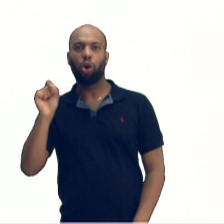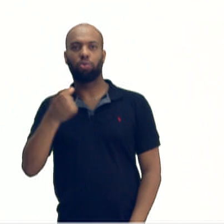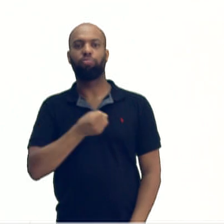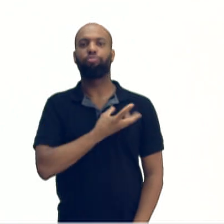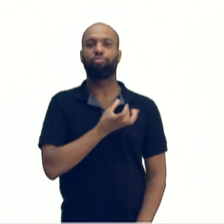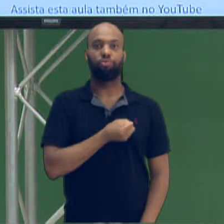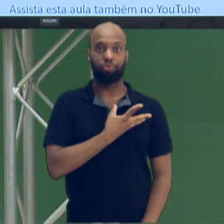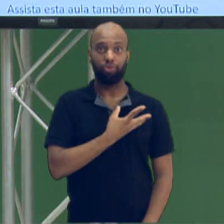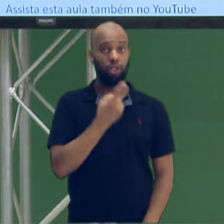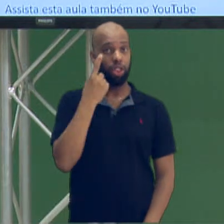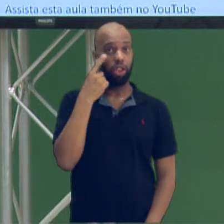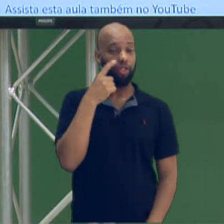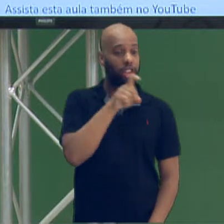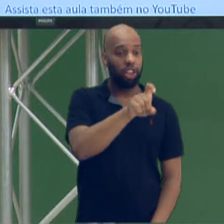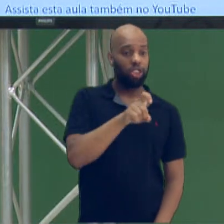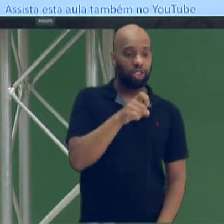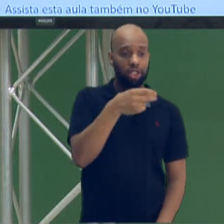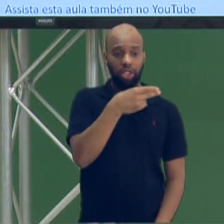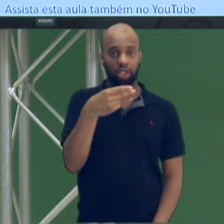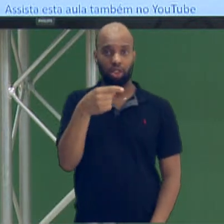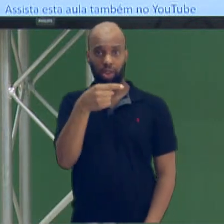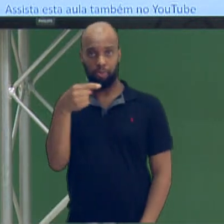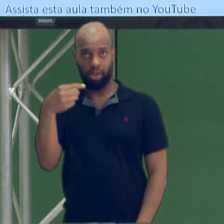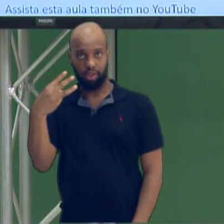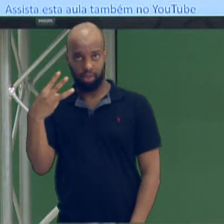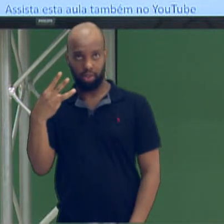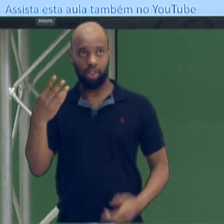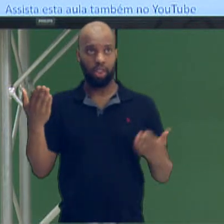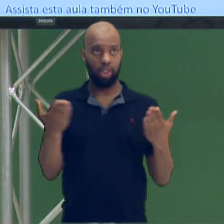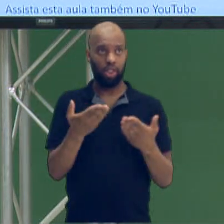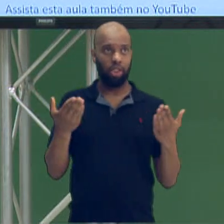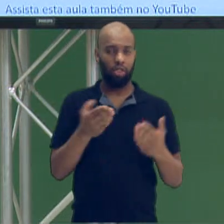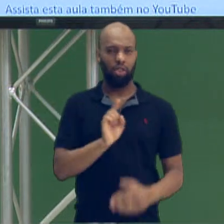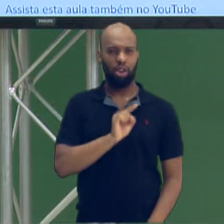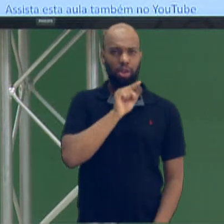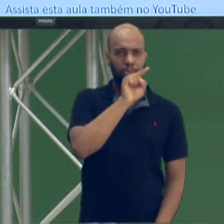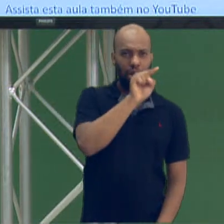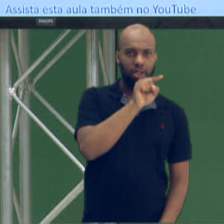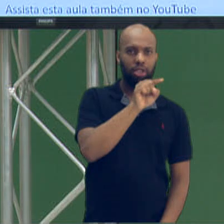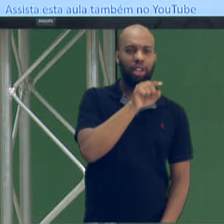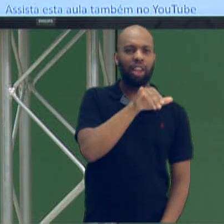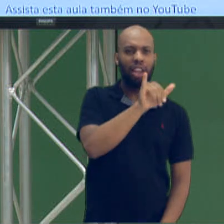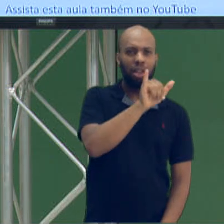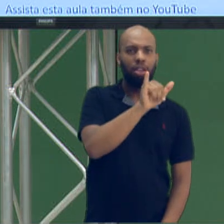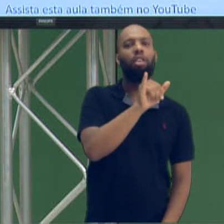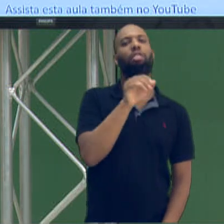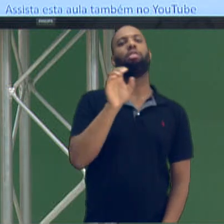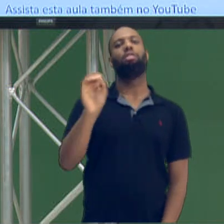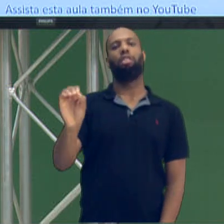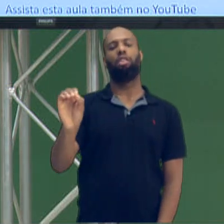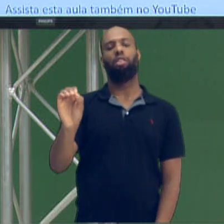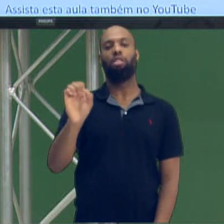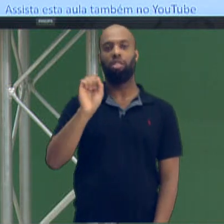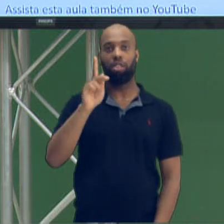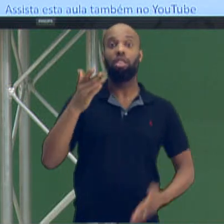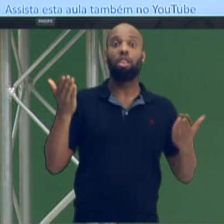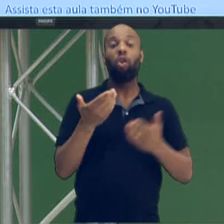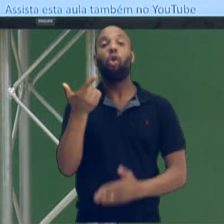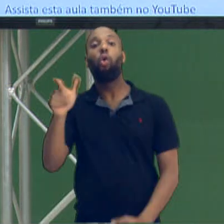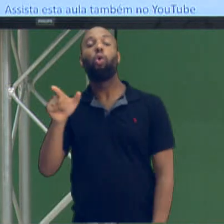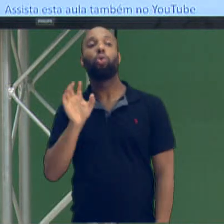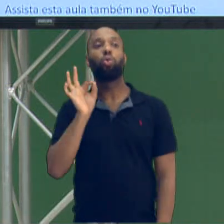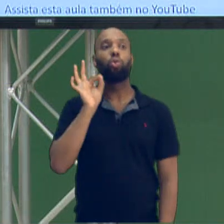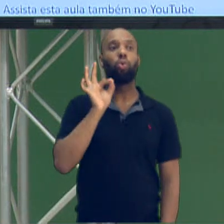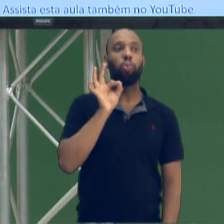ó, quanto vale o x? Menos 3. E nesse ponto aqui, quanto vale o y? 0, tá certo? Quem seria o nosso outro